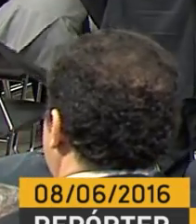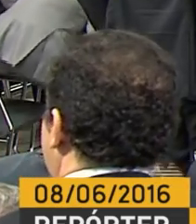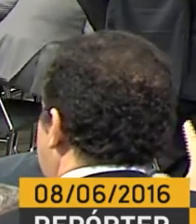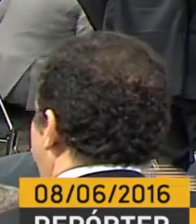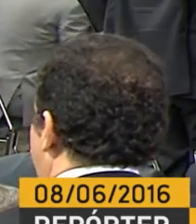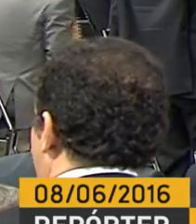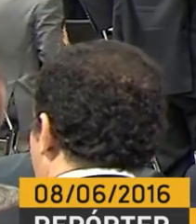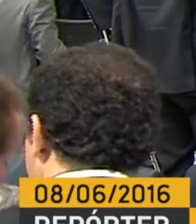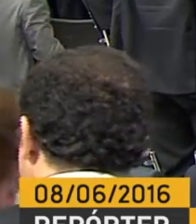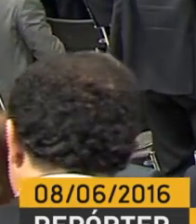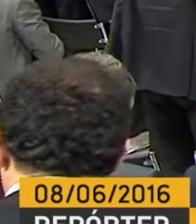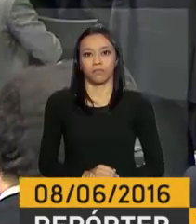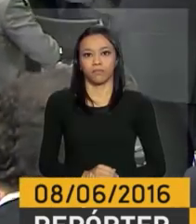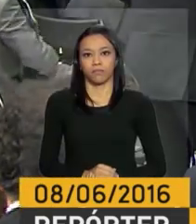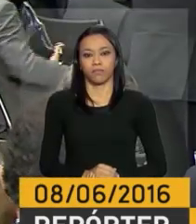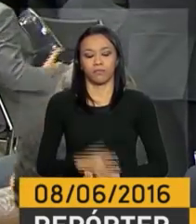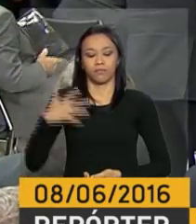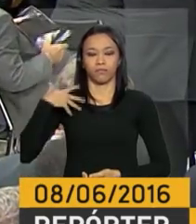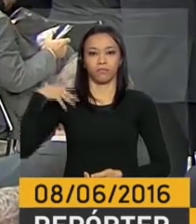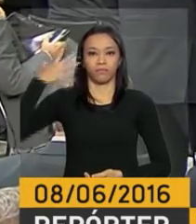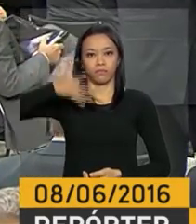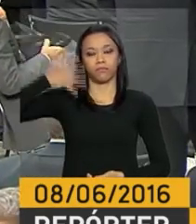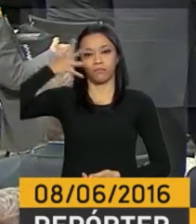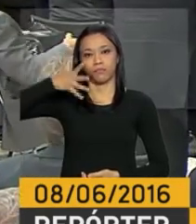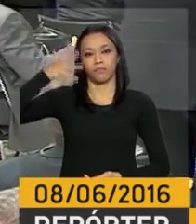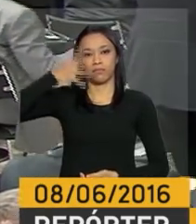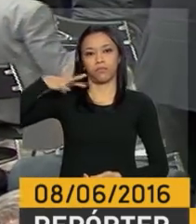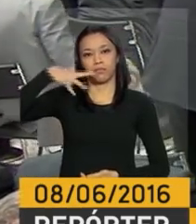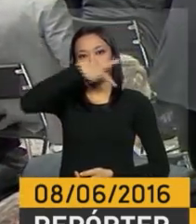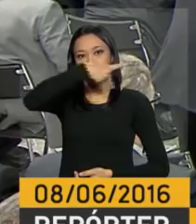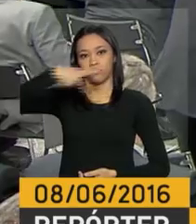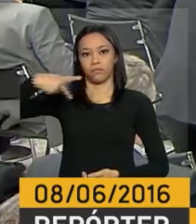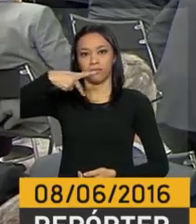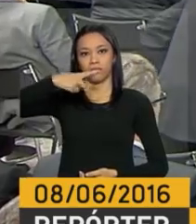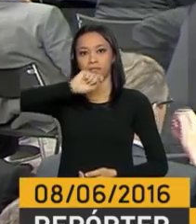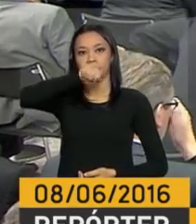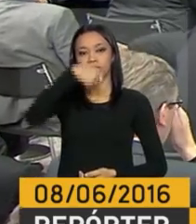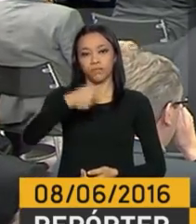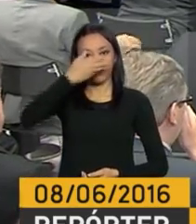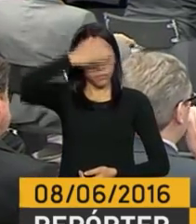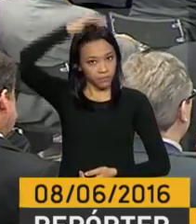com a palavra o senhor presidente da república em exercício Michel